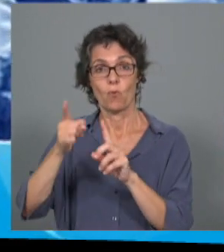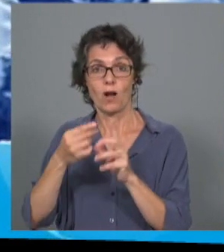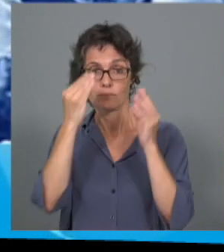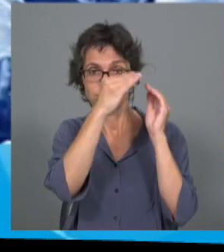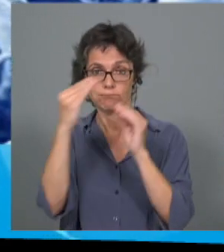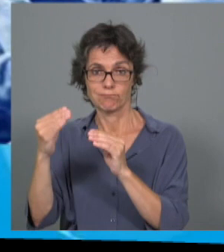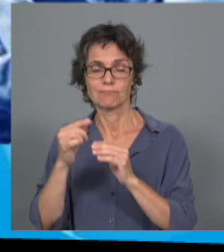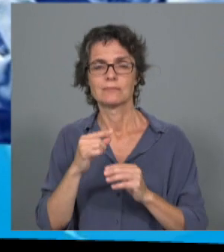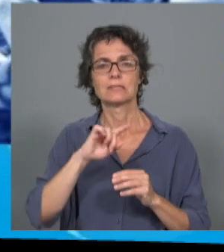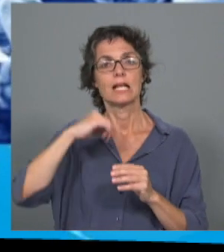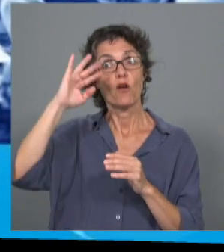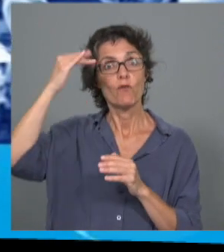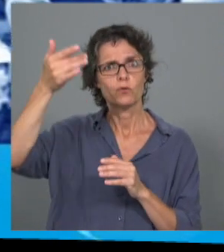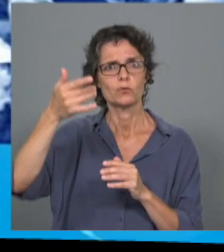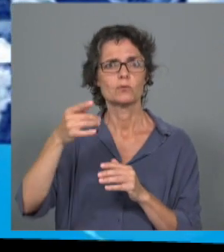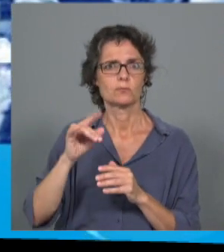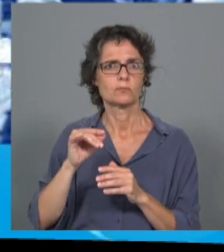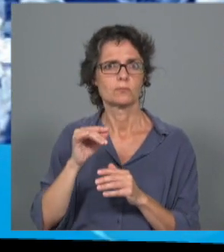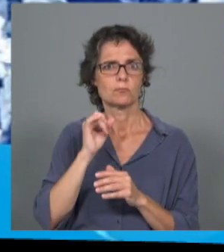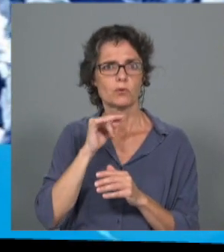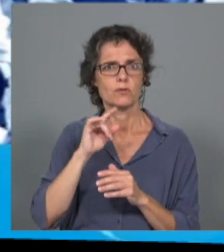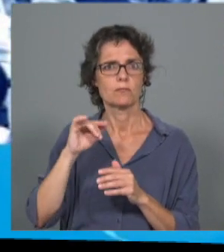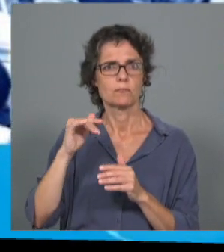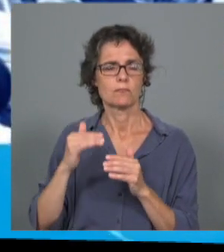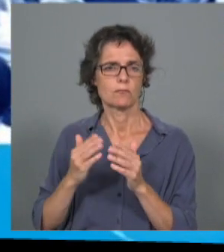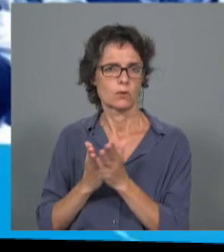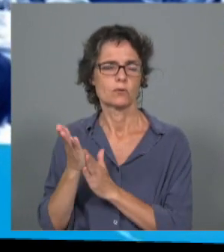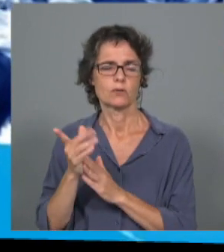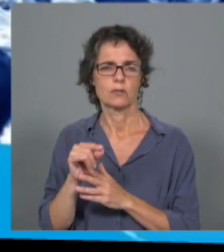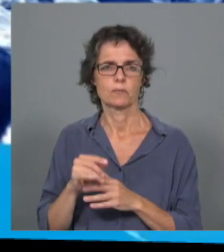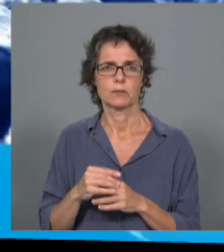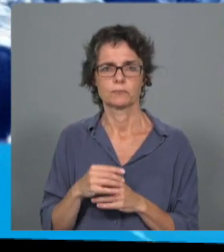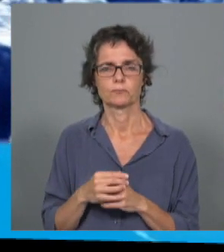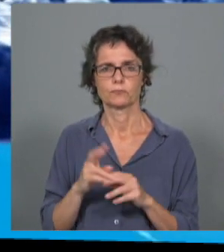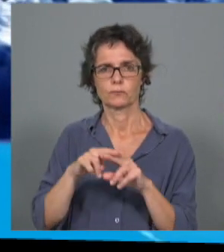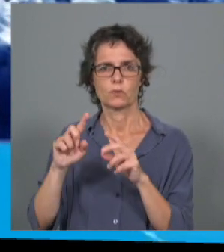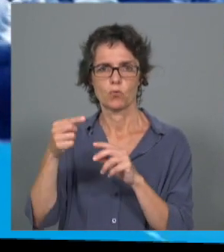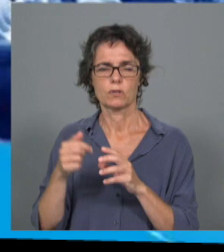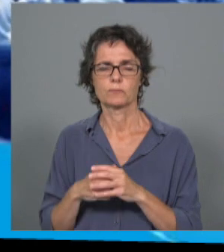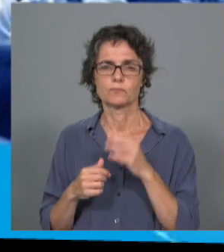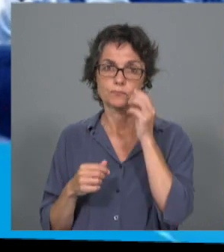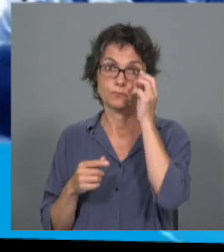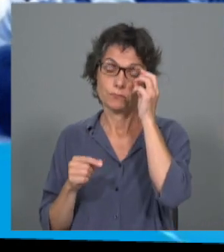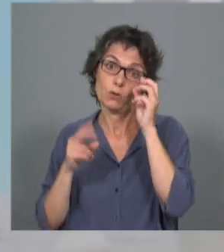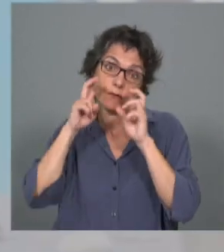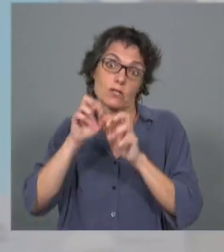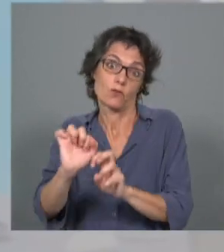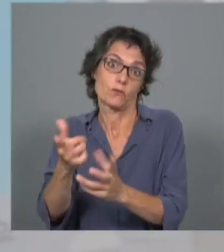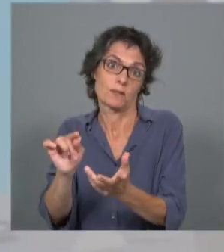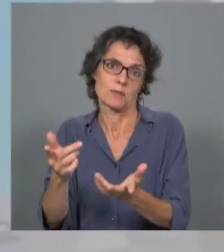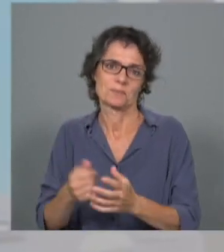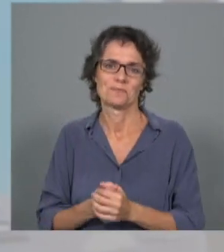naturalmente, provavelmente os escritos joaninos também estarão a meu encargo. Uma vez que sendo essa a investigação, não é? Exatamente. Sendo essa a